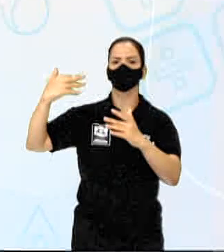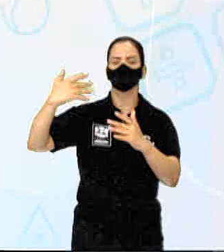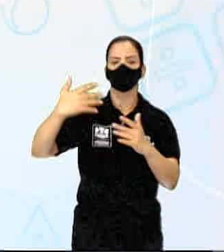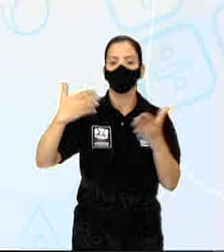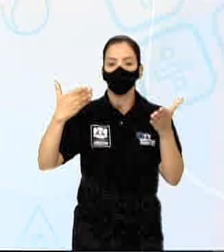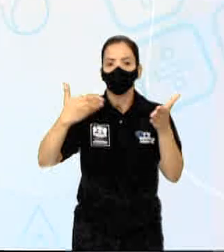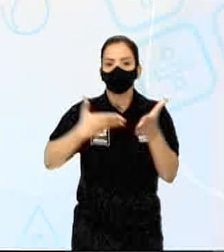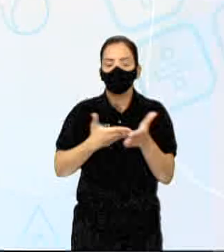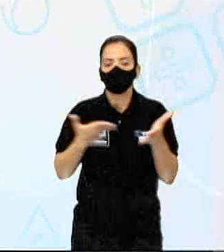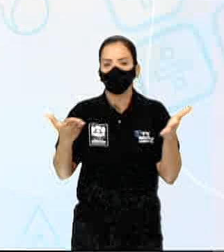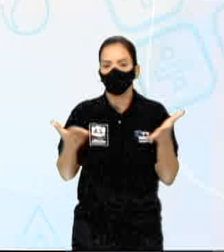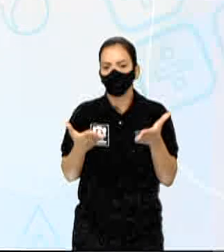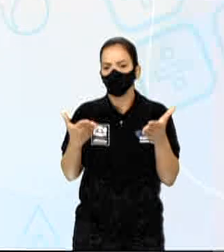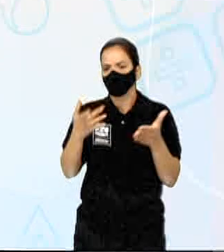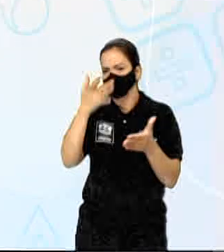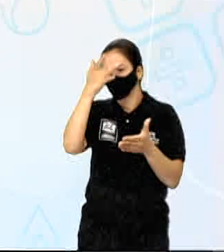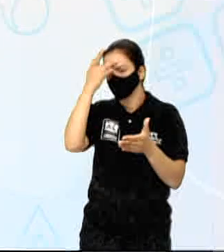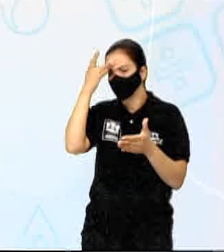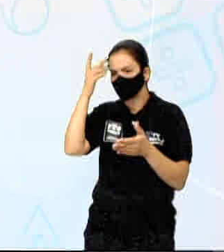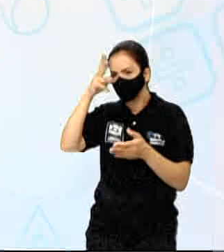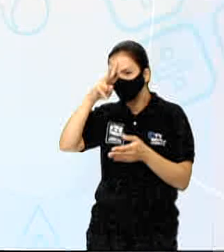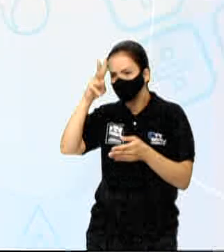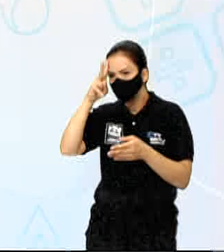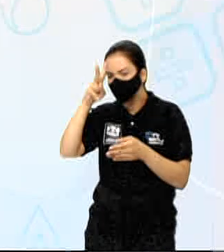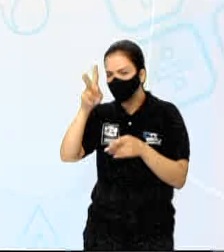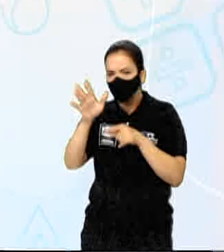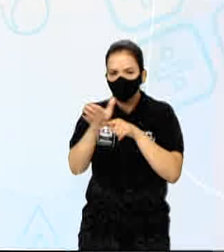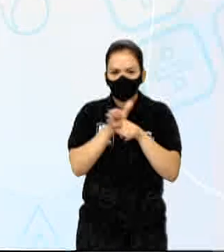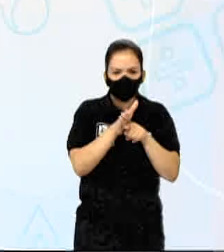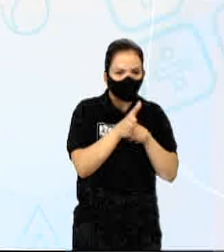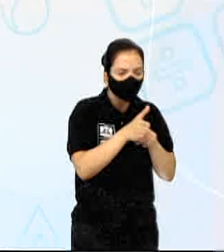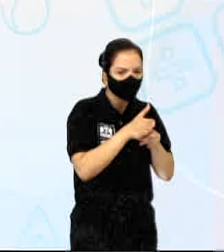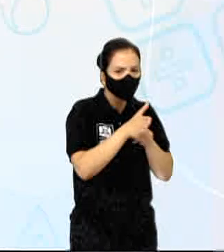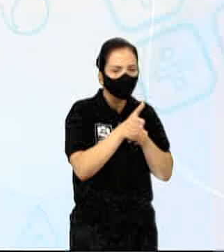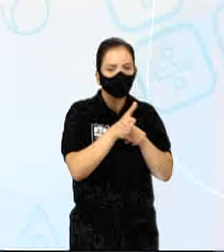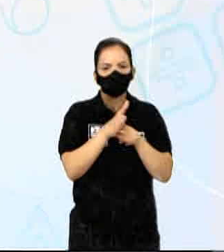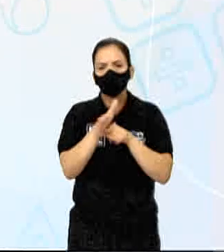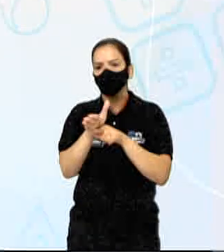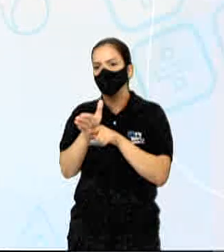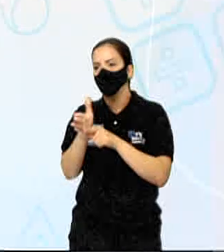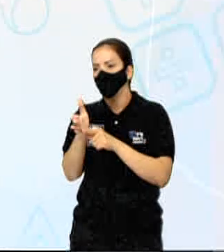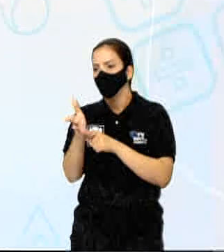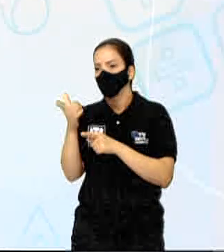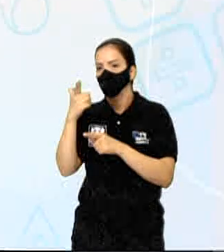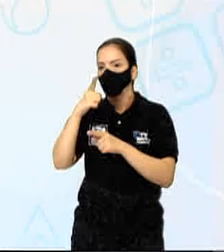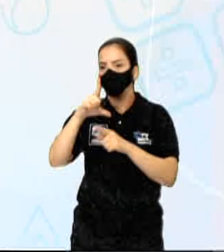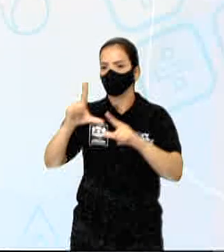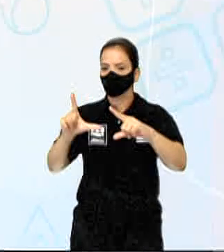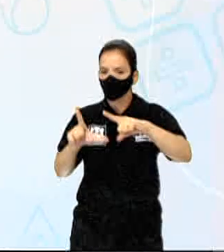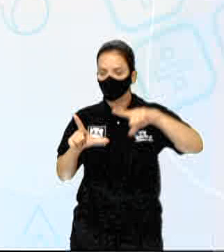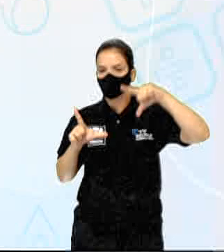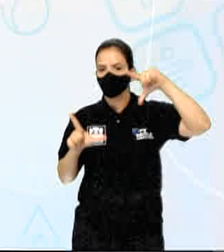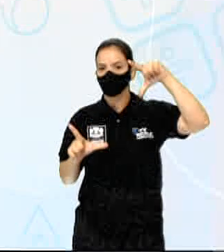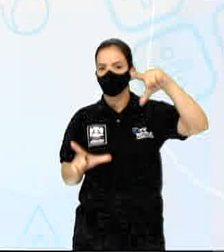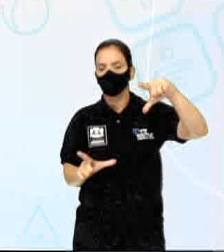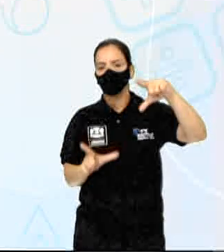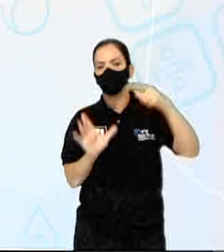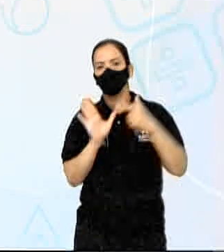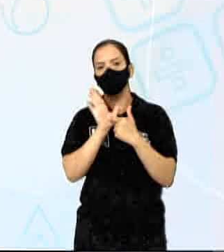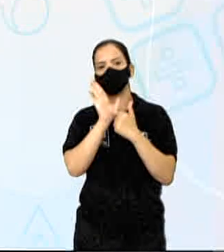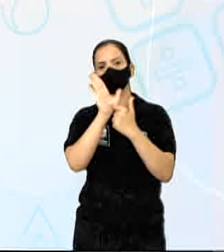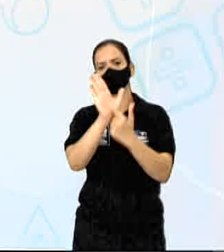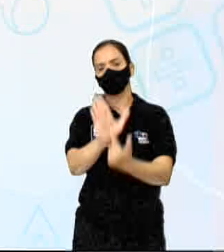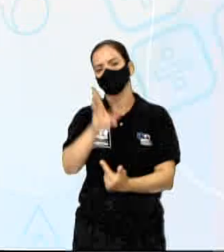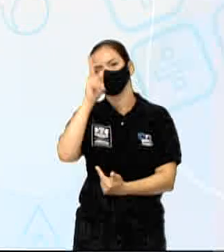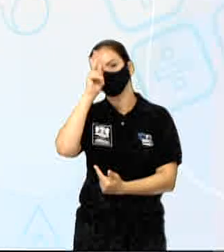os historiadores foram lá nas escavações e conseguiram ter acesso a essas grandes placas que traziam um pouco da história e do dia a dia